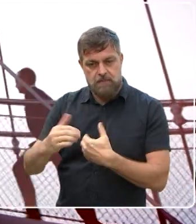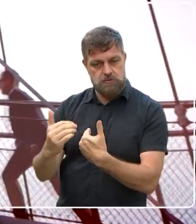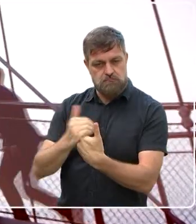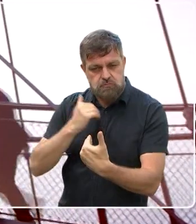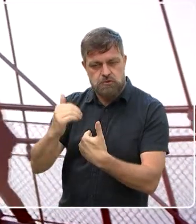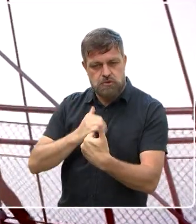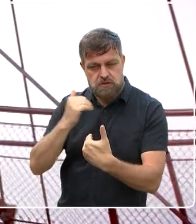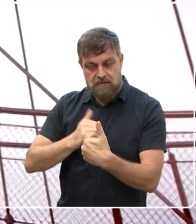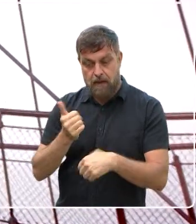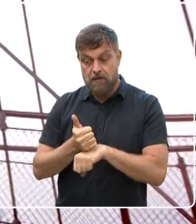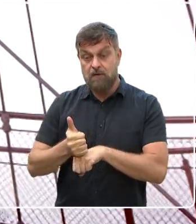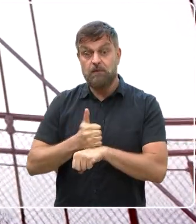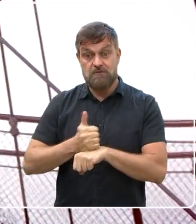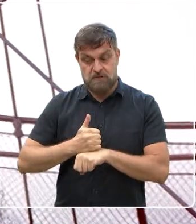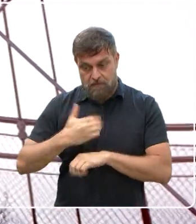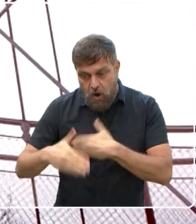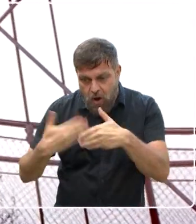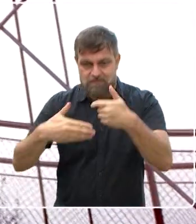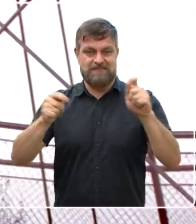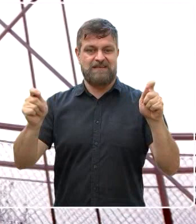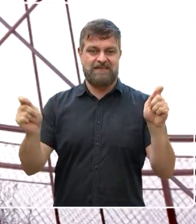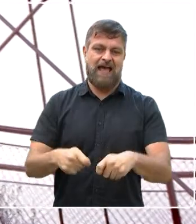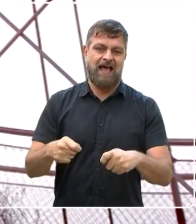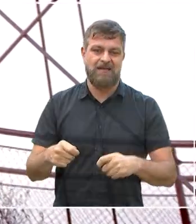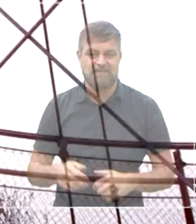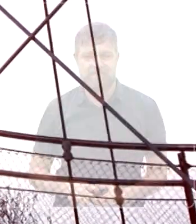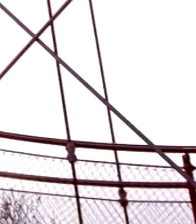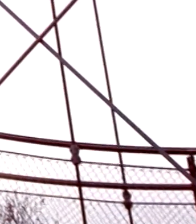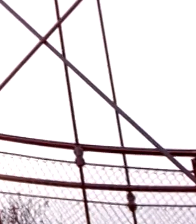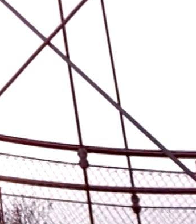te ajudar profissionalmente.